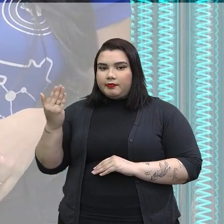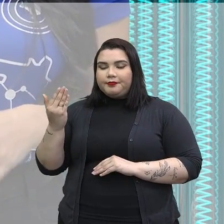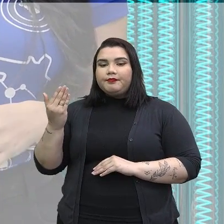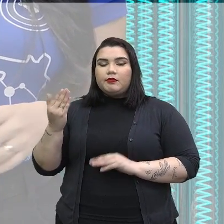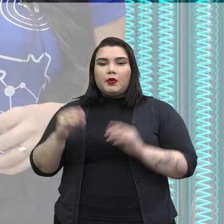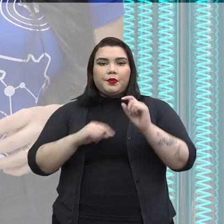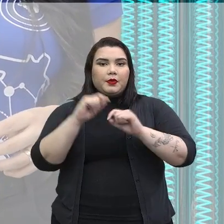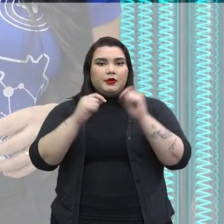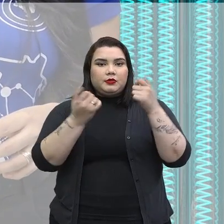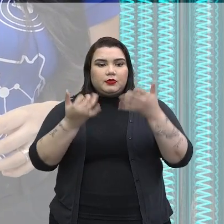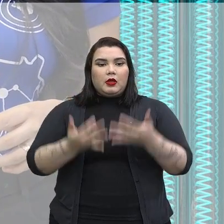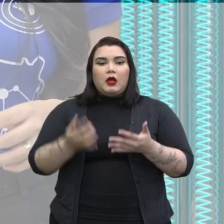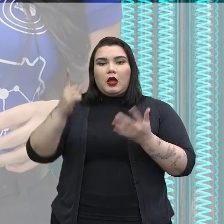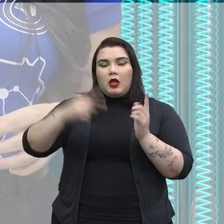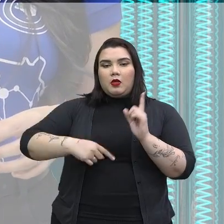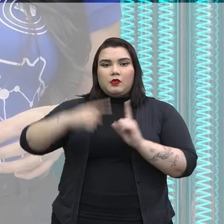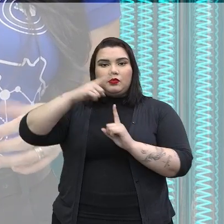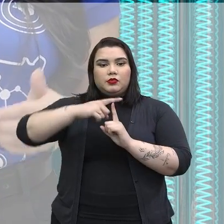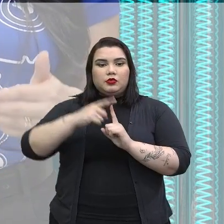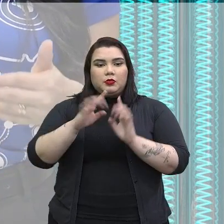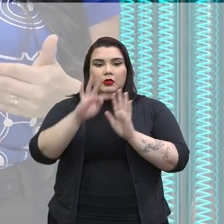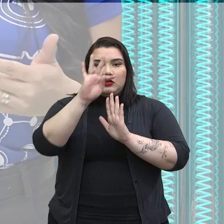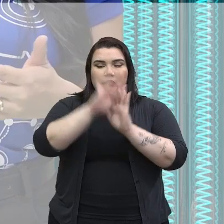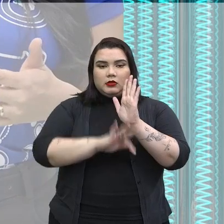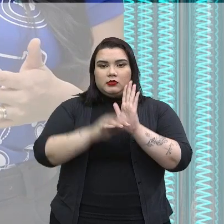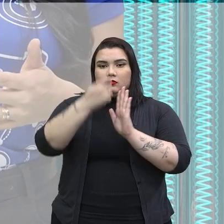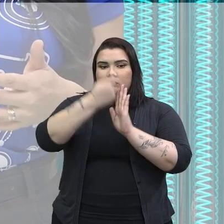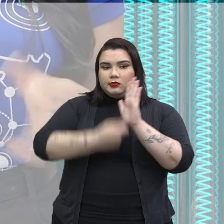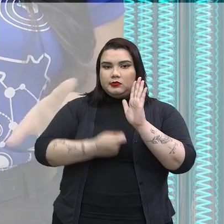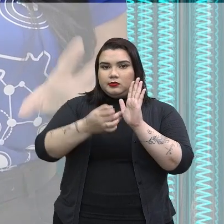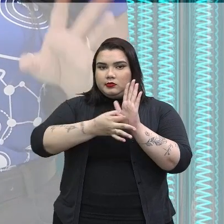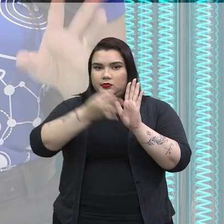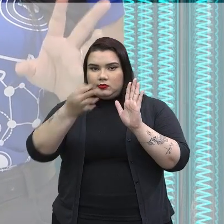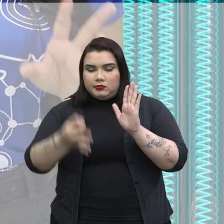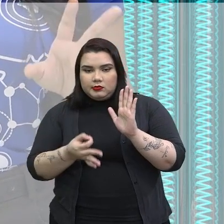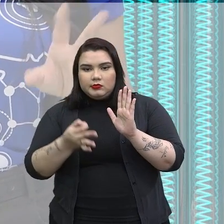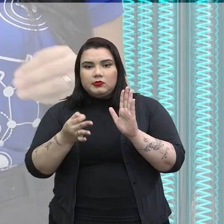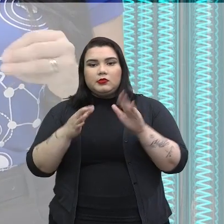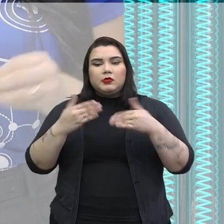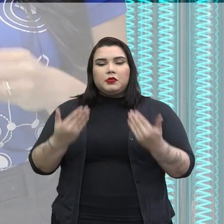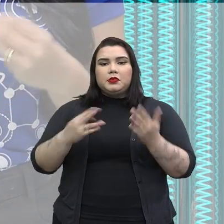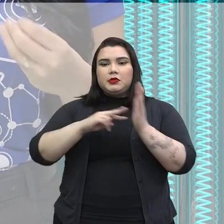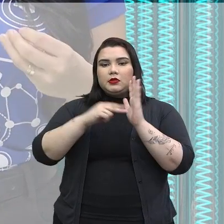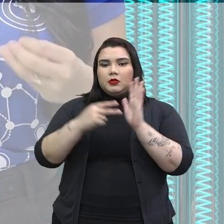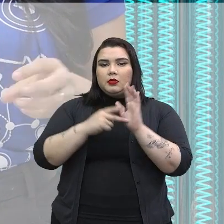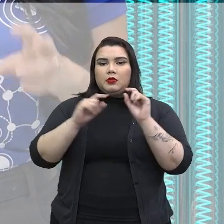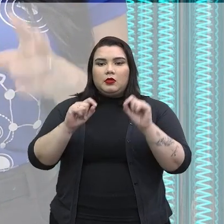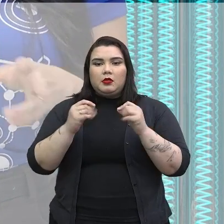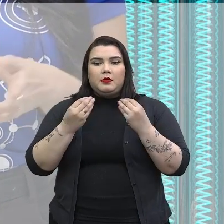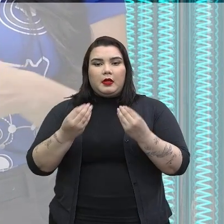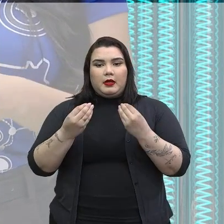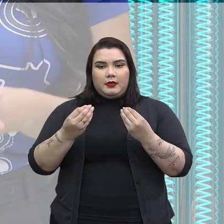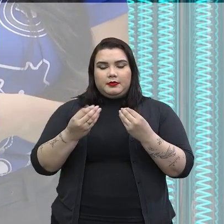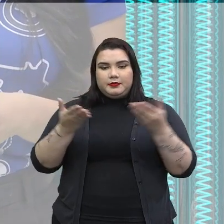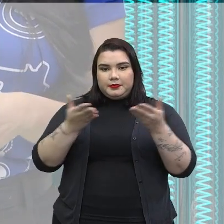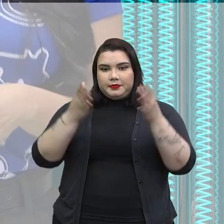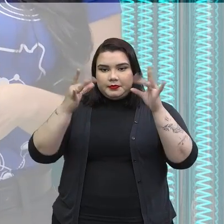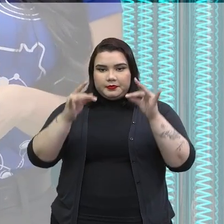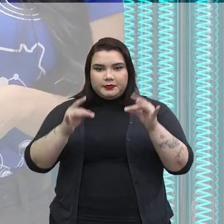Então, é um tipo de texto dissertativo argumentativo. O que são eles? Para que eles servem? Vamos